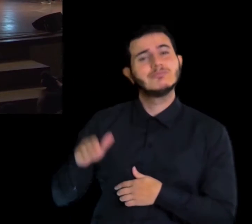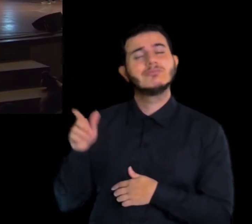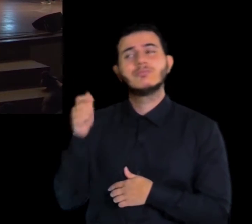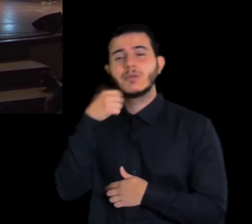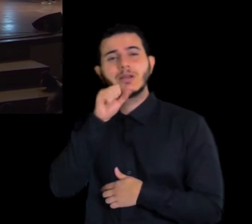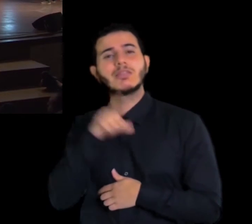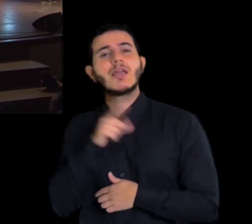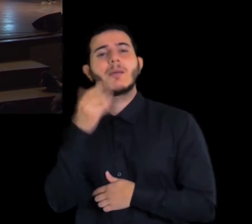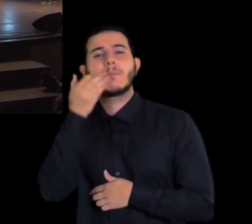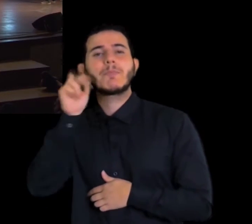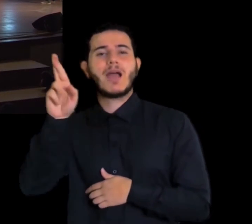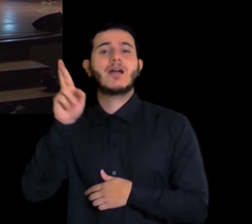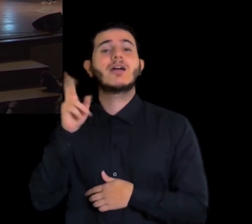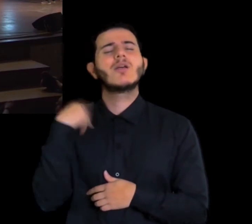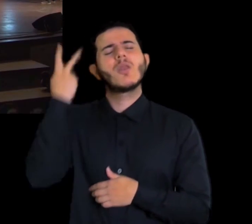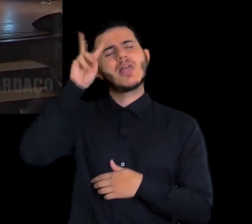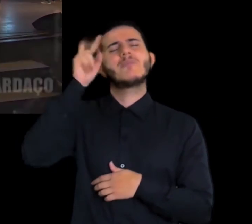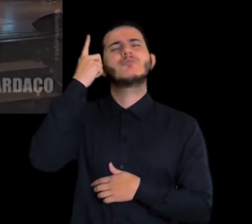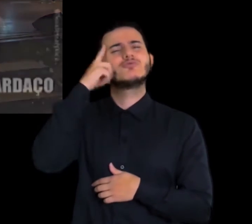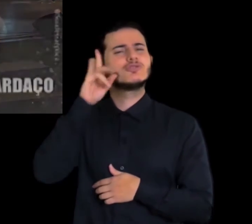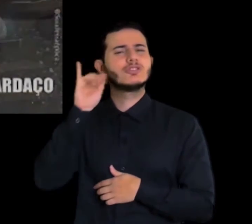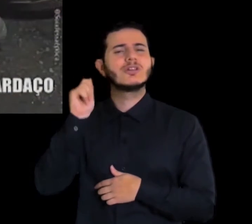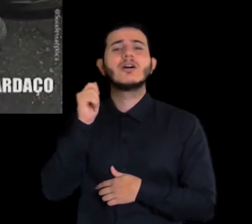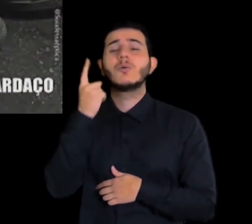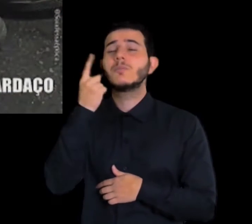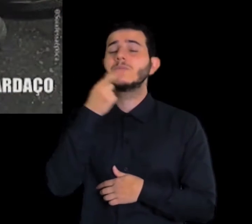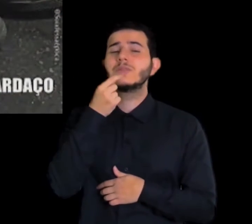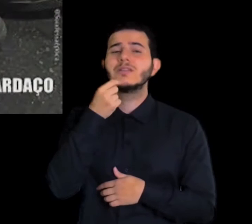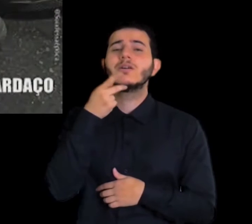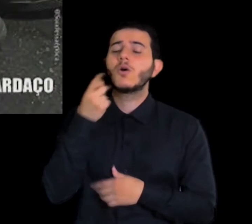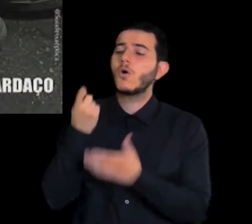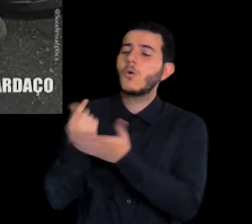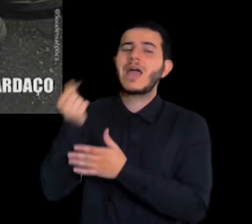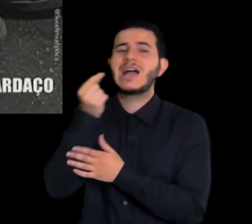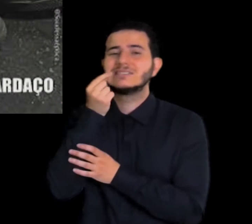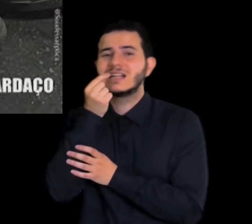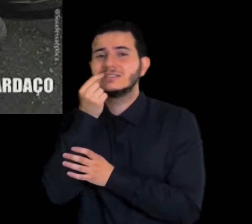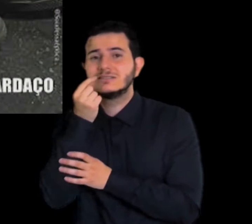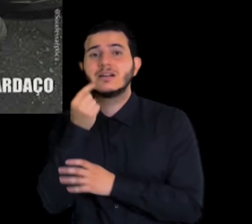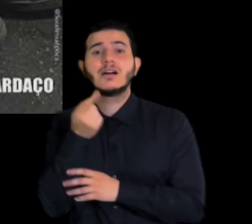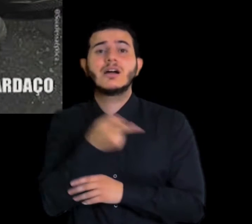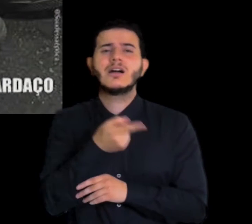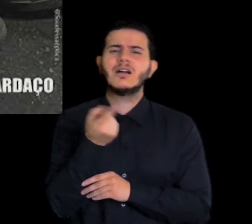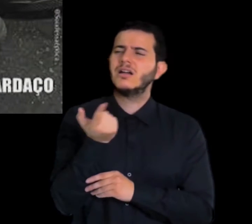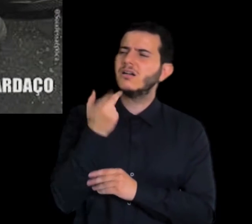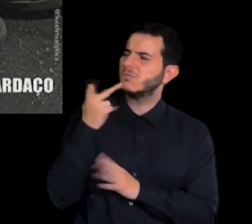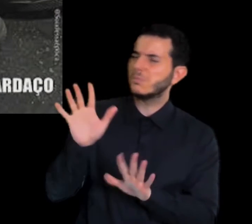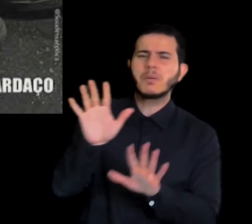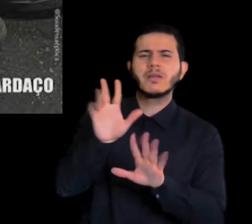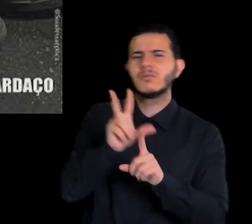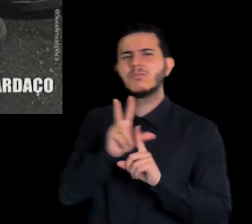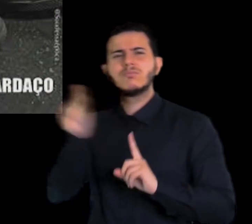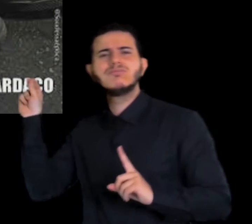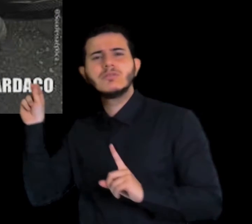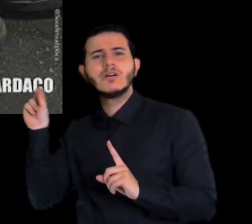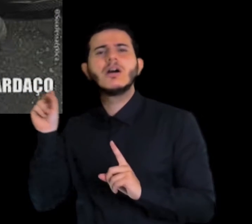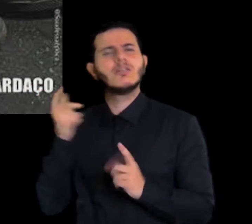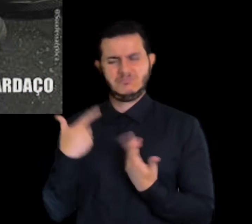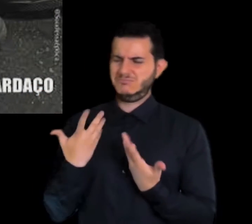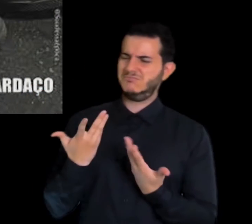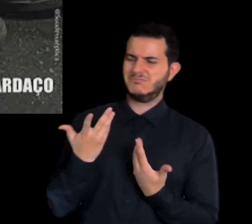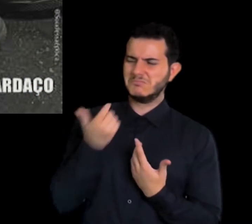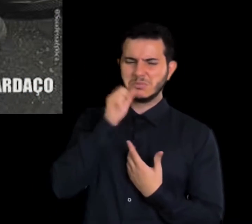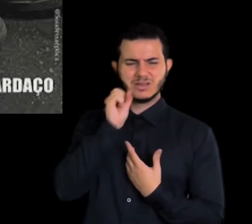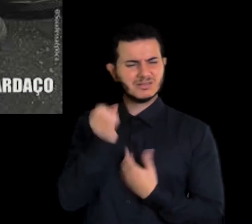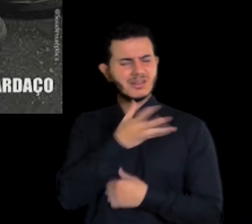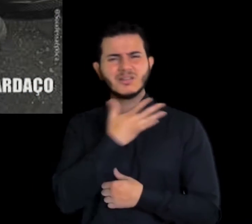lembro um dia que uma pessoa foi comprar chiclete e ela falou, pera só um pouquinho, e saiu. E eu sabia que não tinha chiclete. E eu não entendi o que ela fez. Ela foi num outro bar,